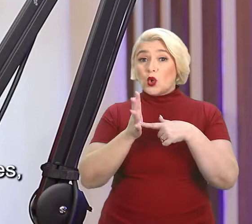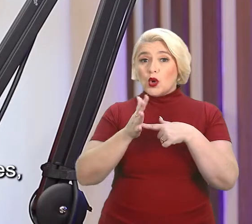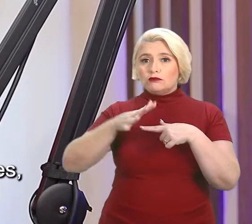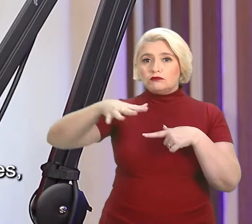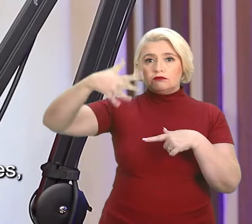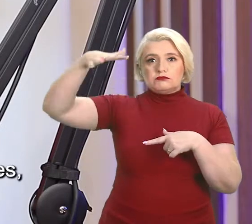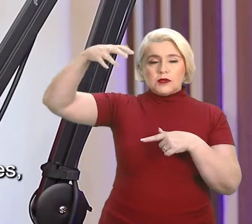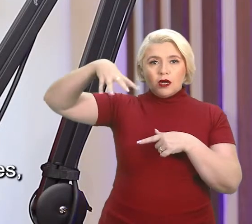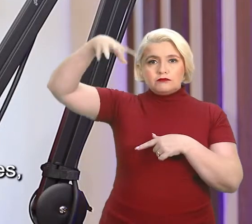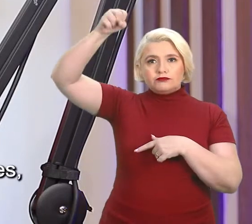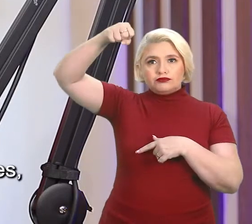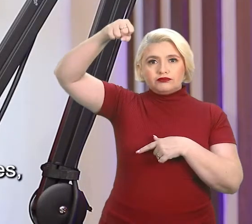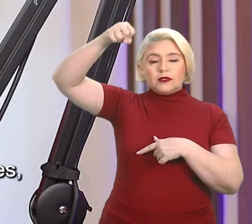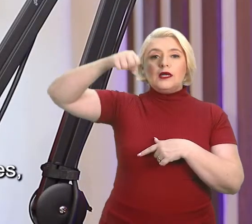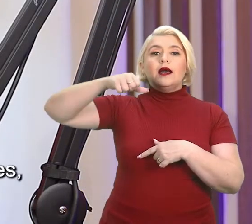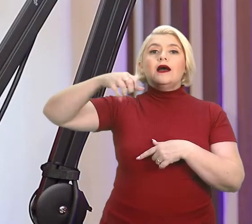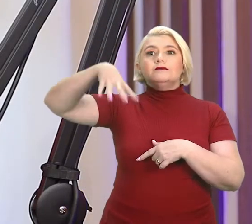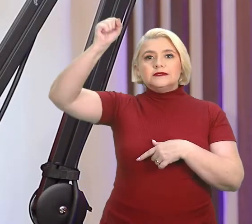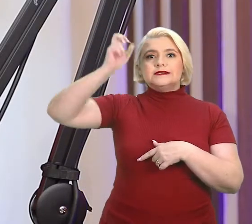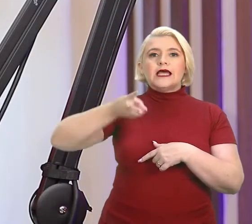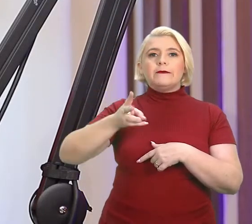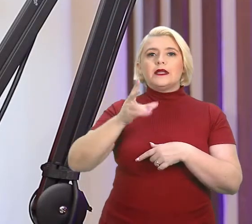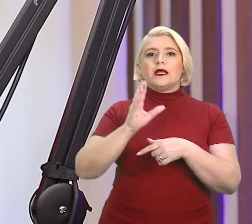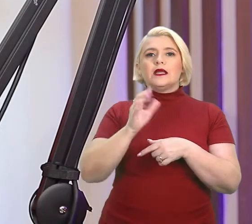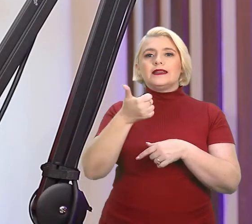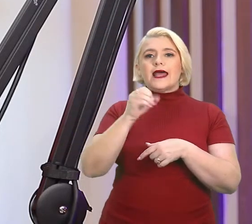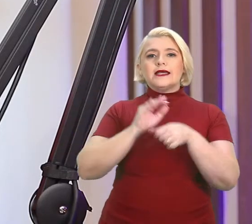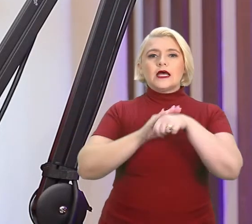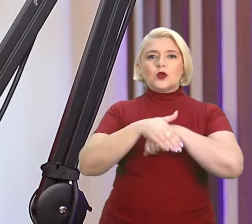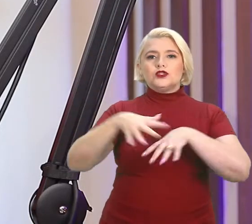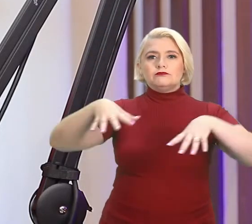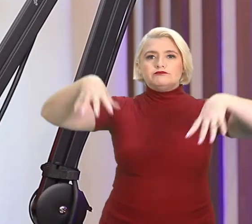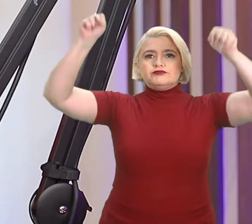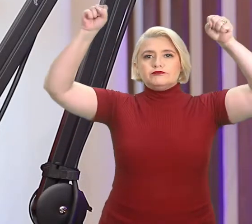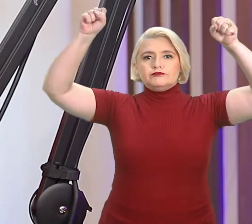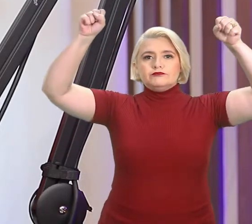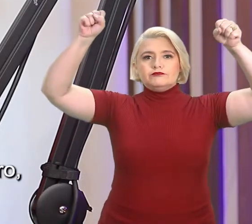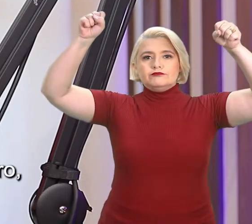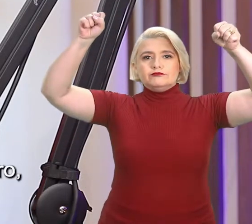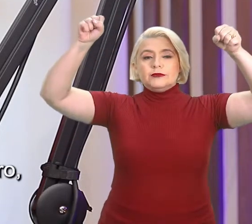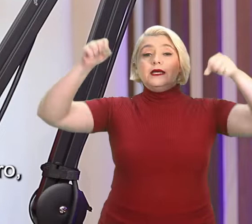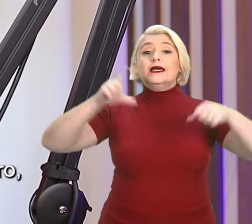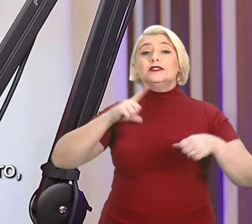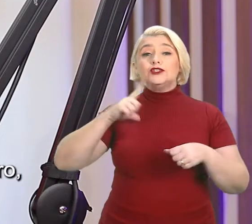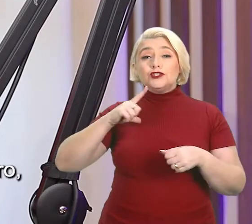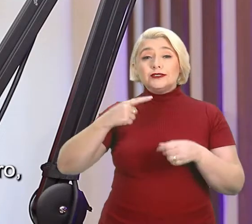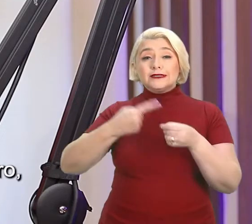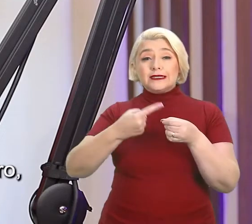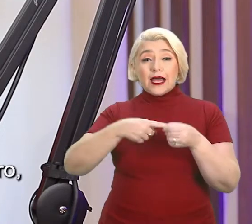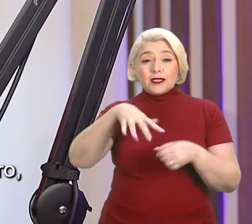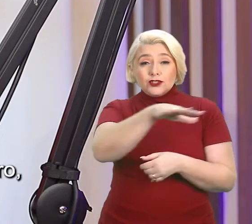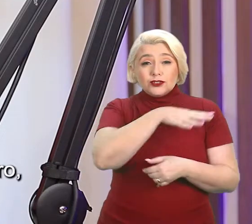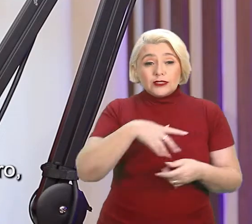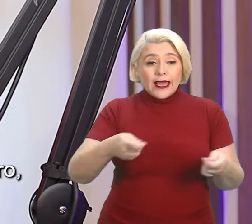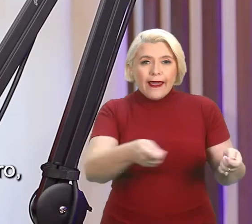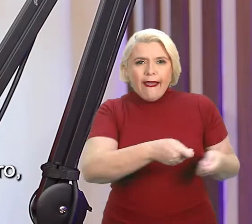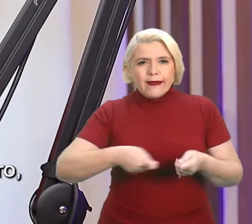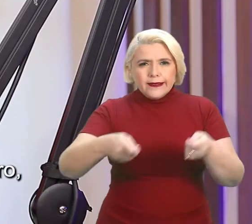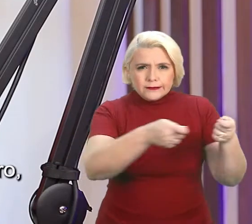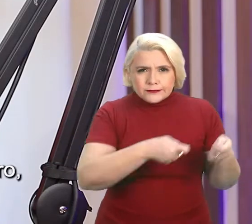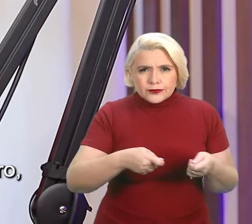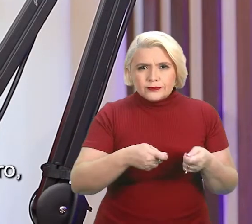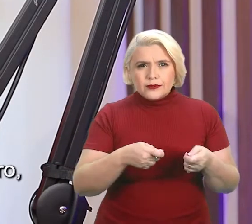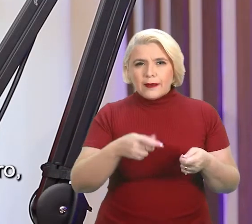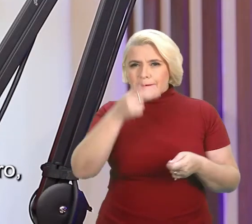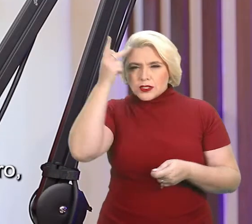era desligado todas as noites, 10 horas da noite. E aí era uma cidade de garimpo. E aí as pessoas brigavam na rua com um